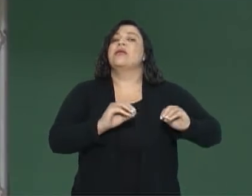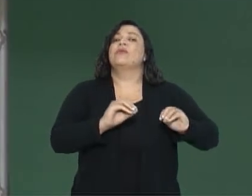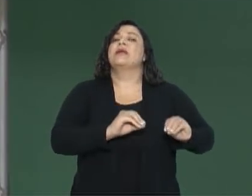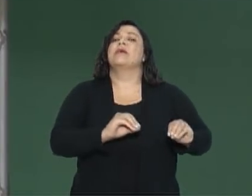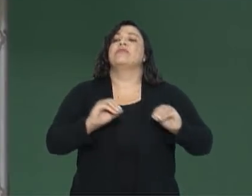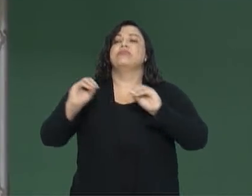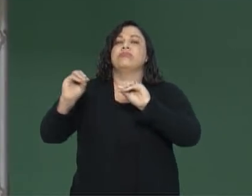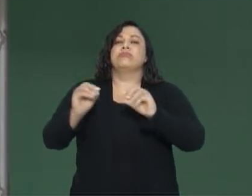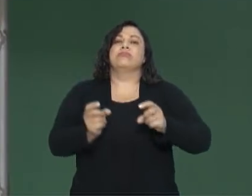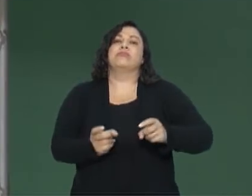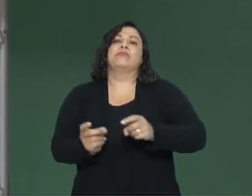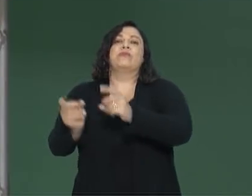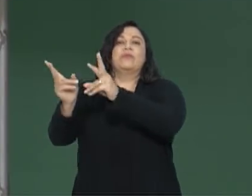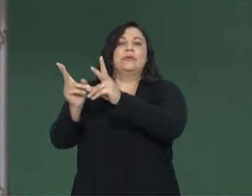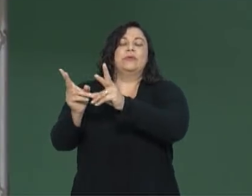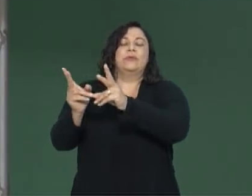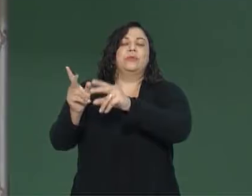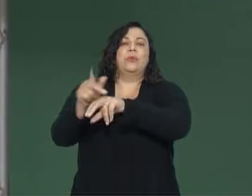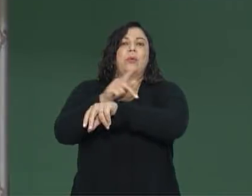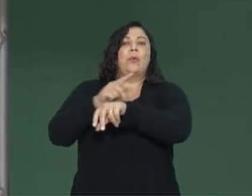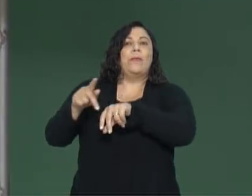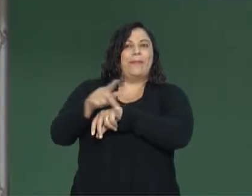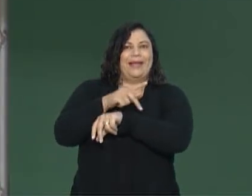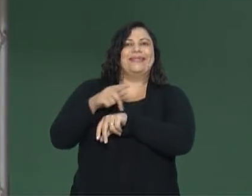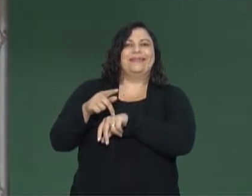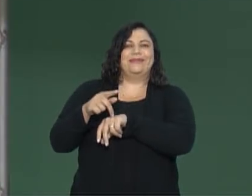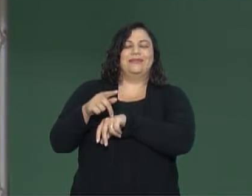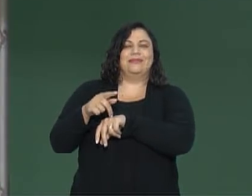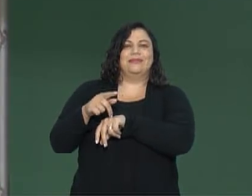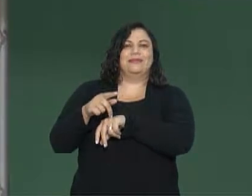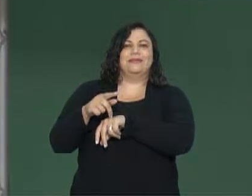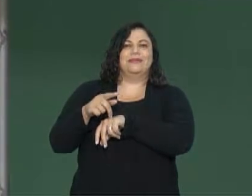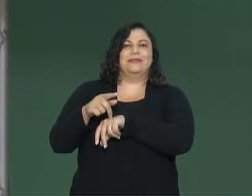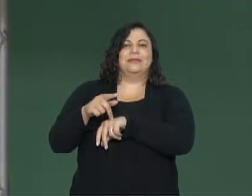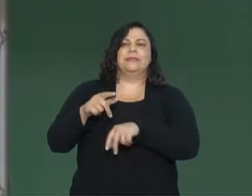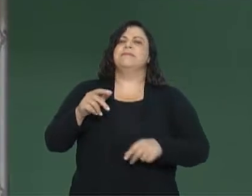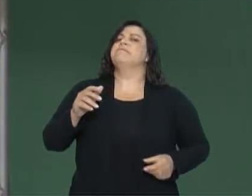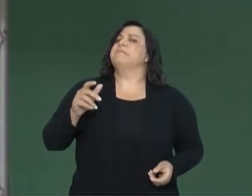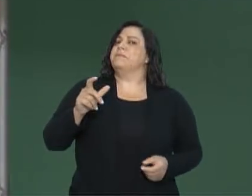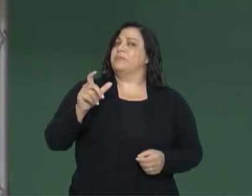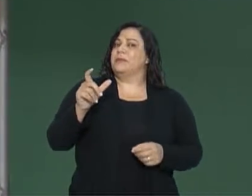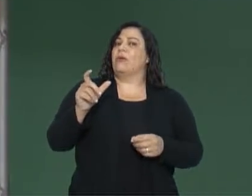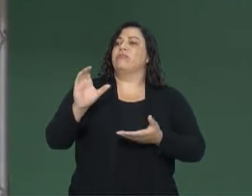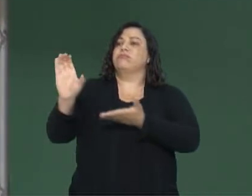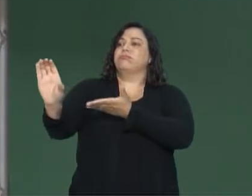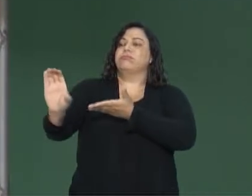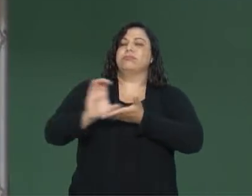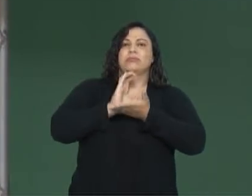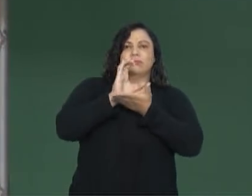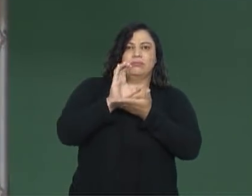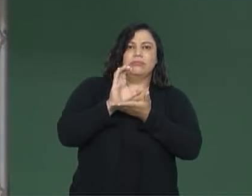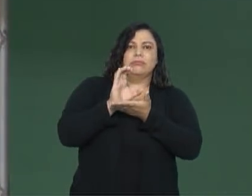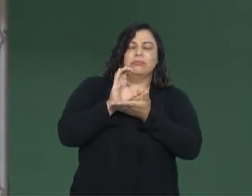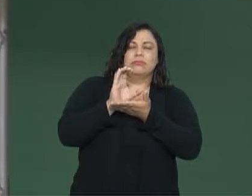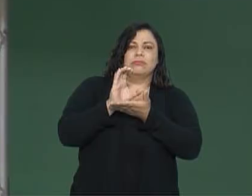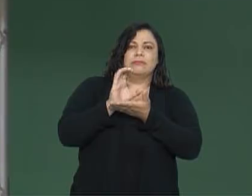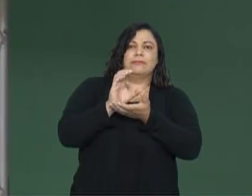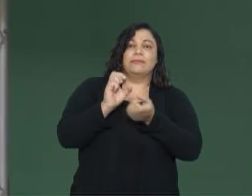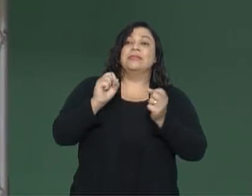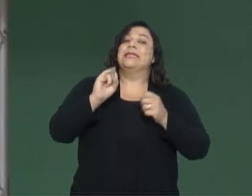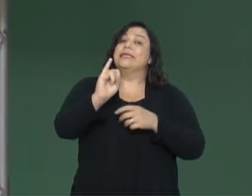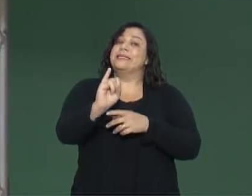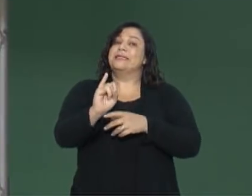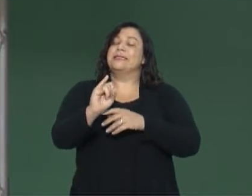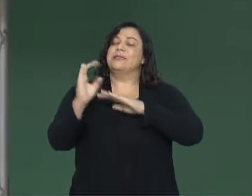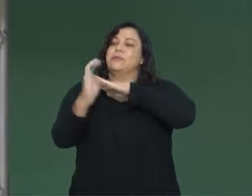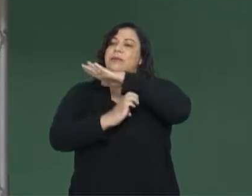significa que eu recebo dinheiro por isso. Se vem uma empresa de fora, fabrica esse controle aqui no